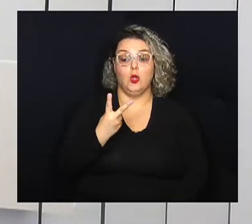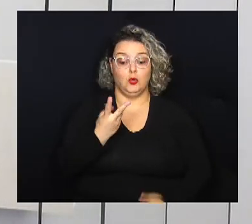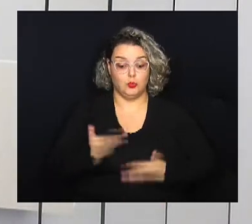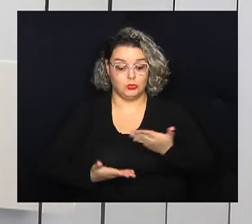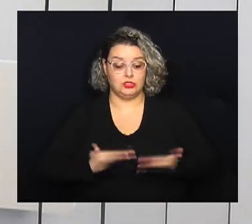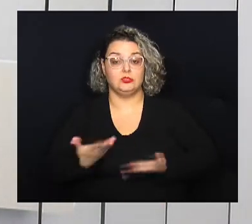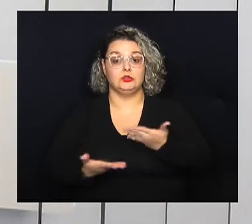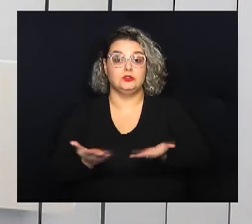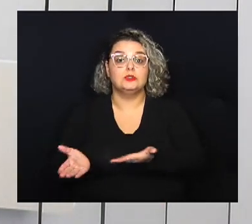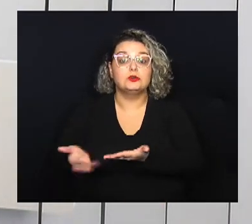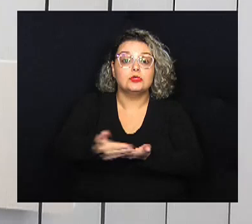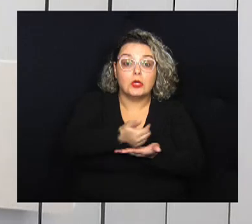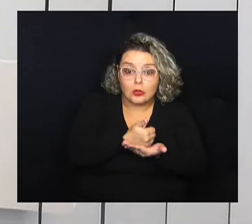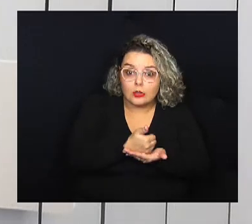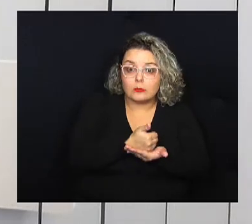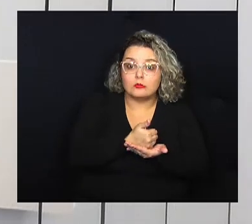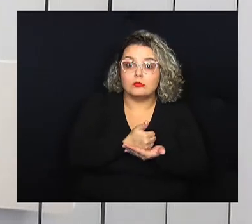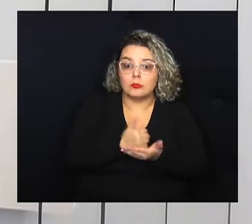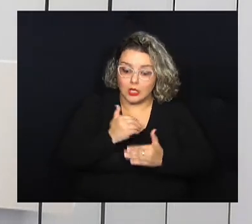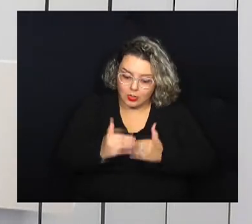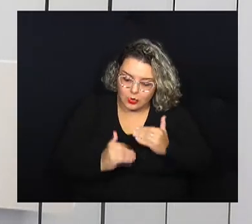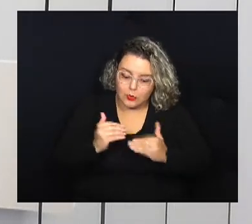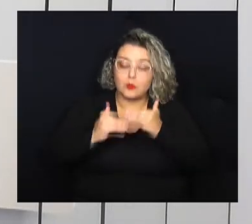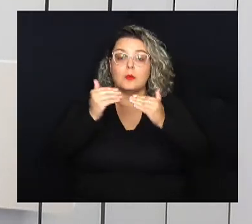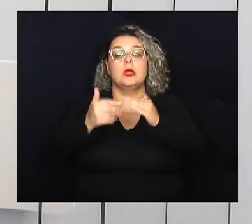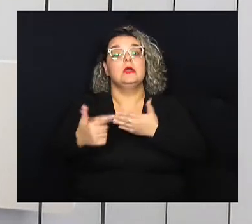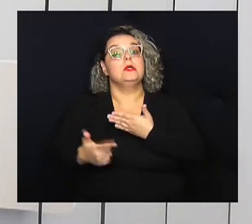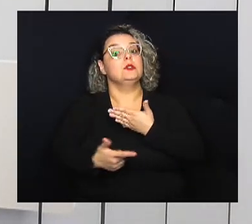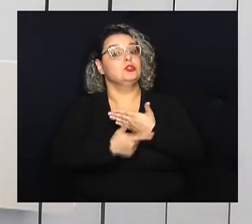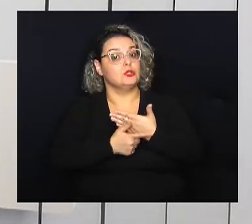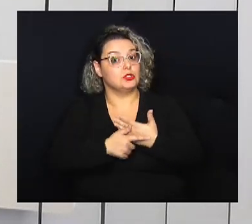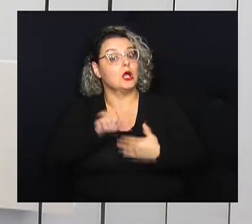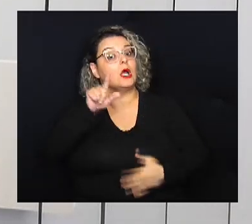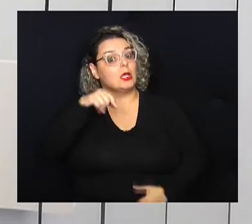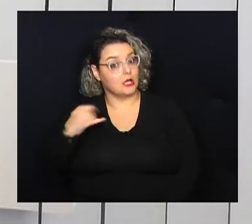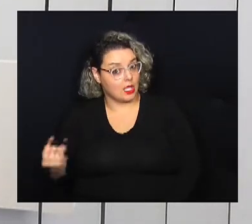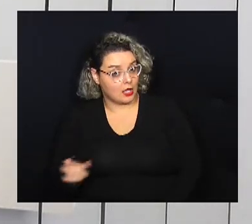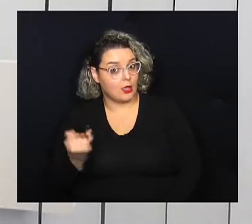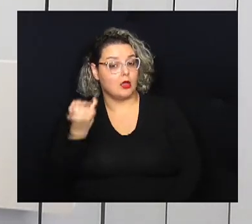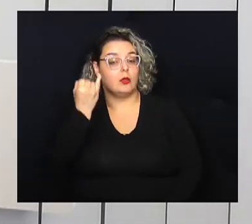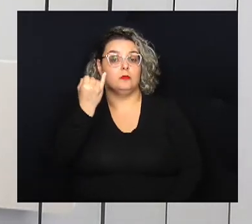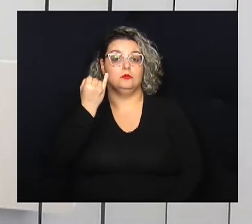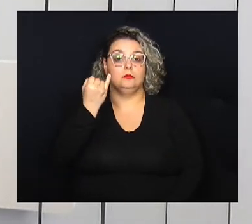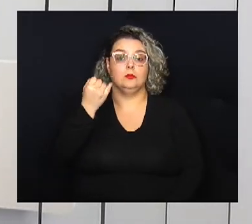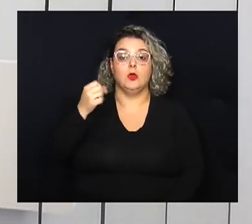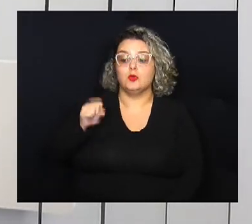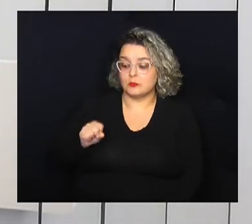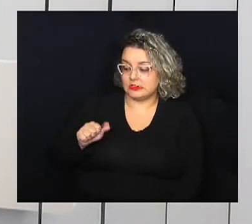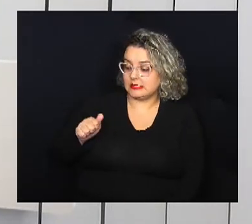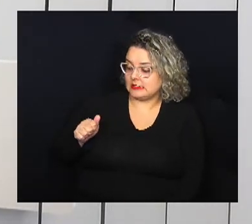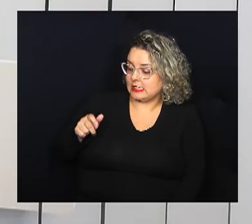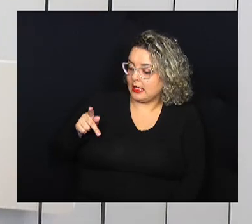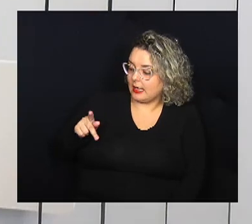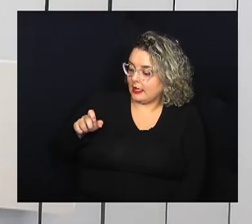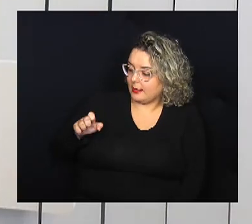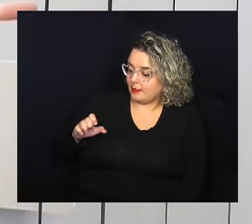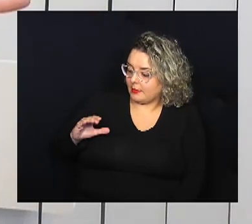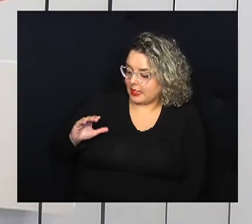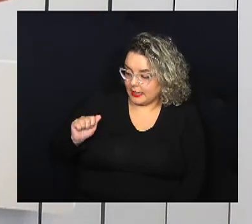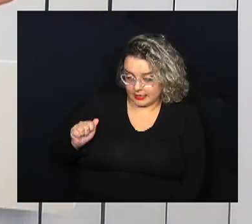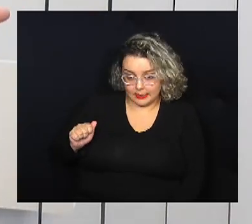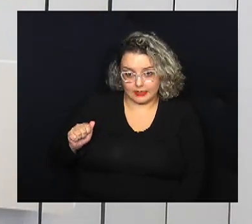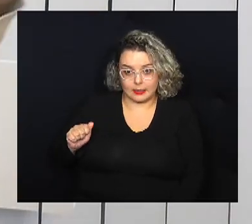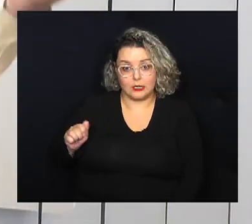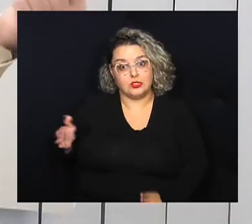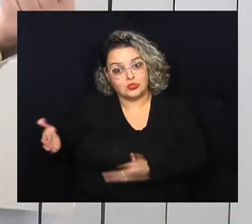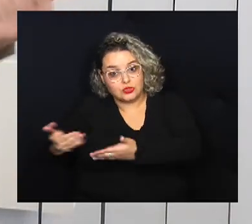acolhimento familiar desempenham esse papel que é muito importante. O SAPECA, o Serviço de Acolhimento e